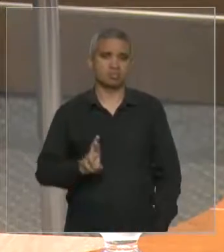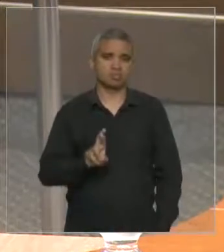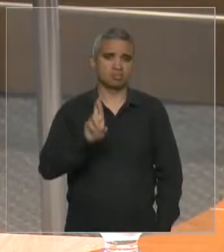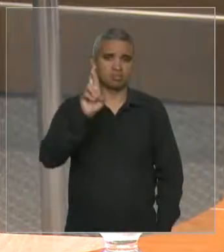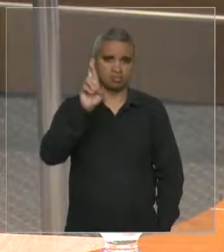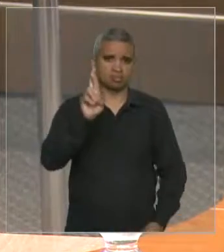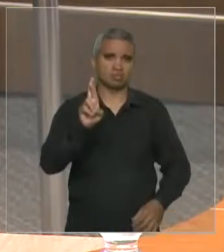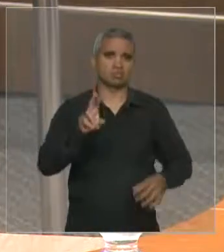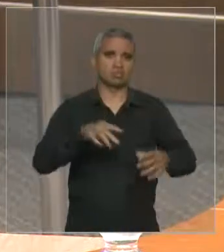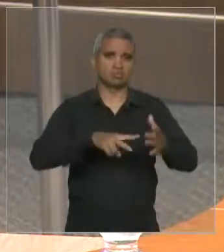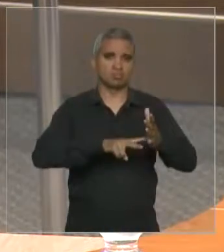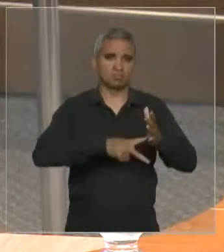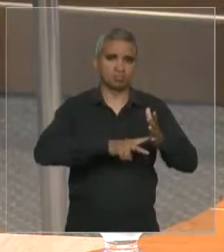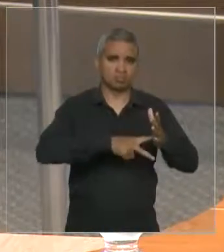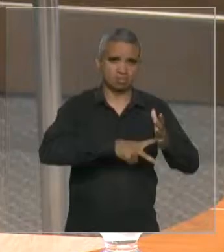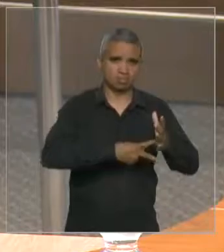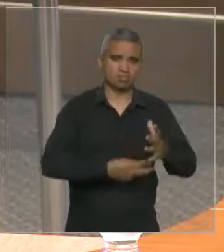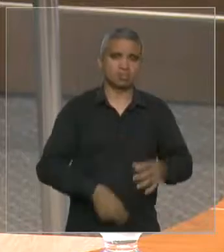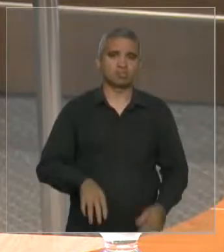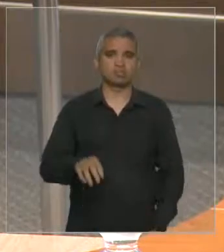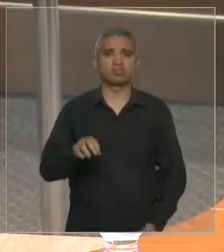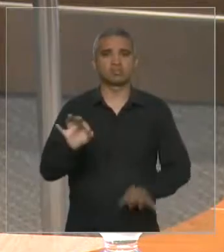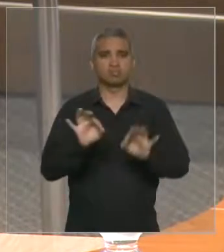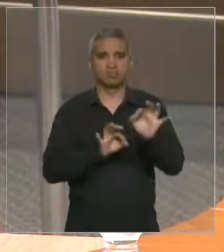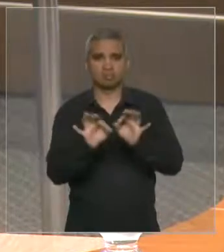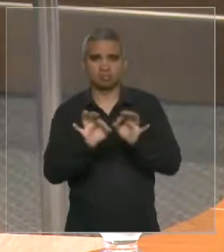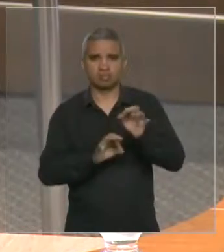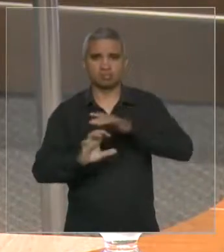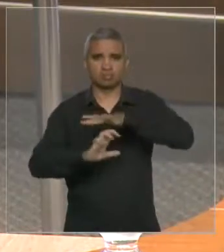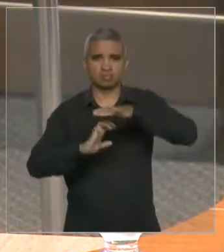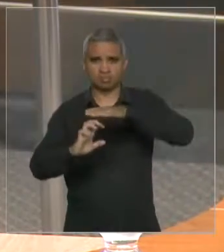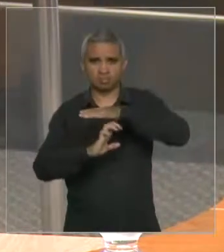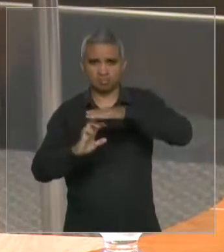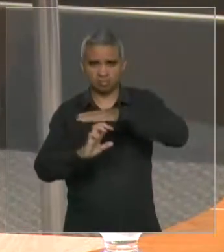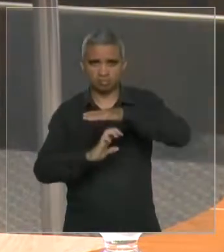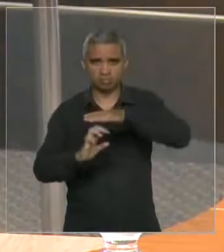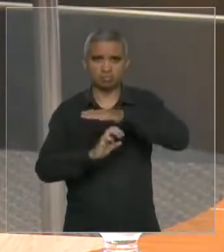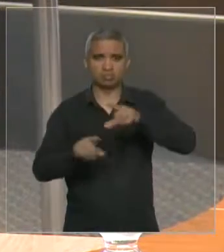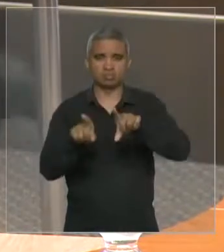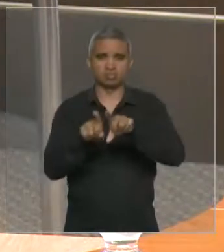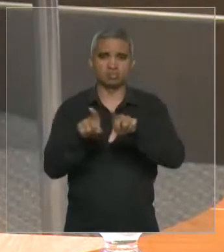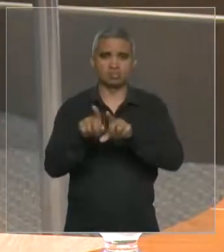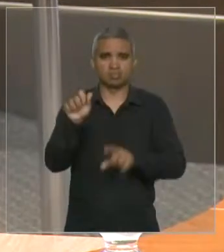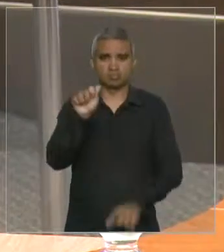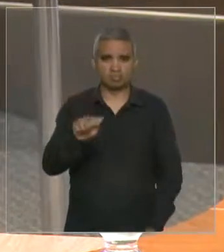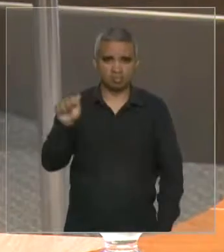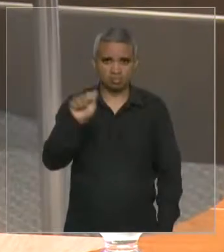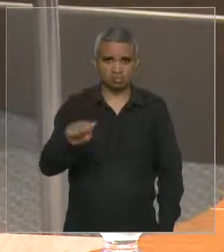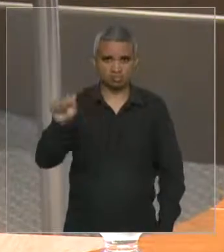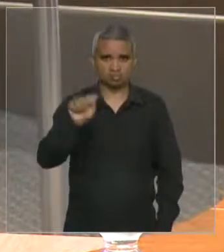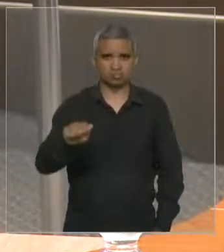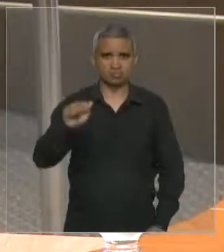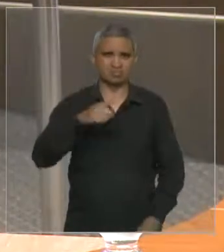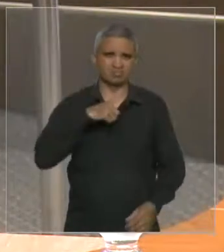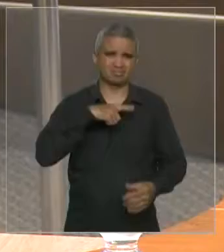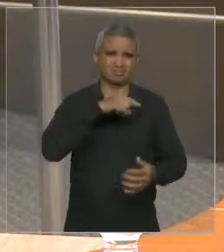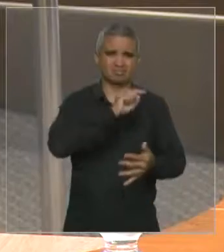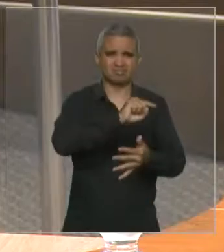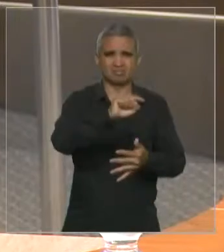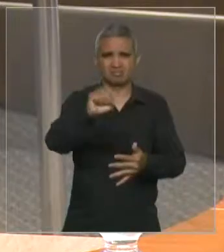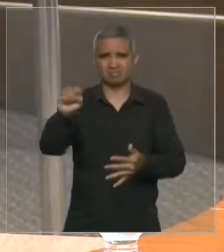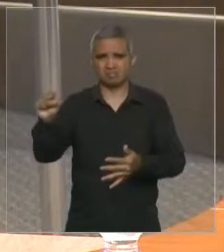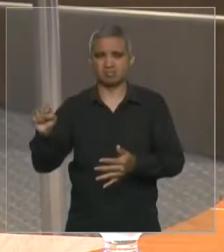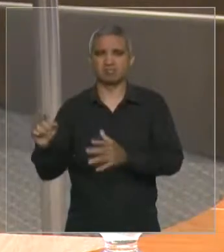das organizações sociais, empresariais, associações, várias entidades que